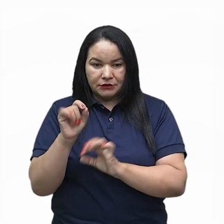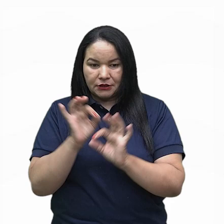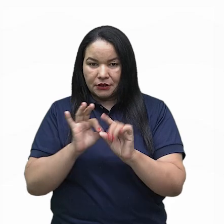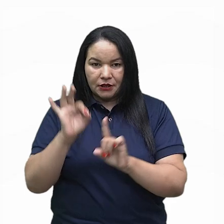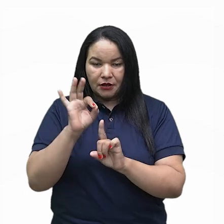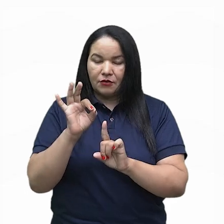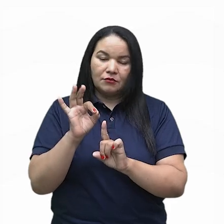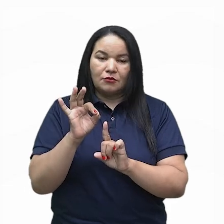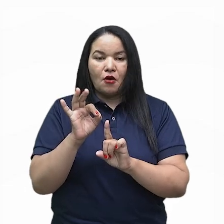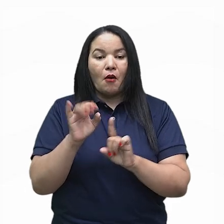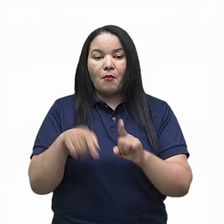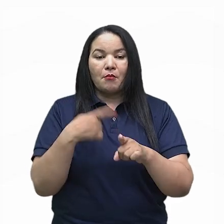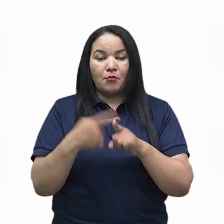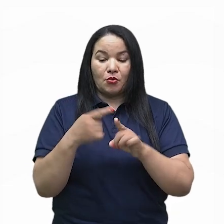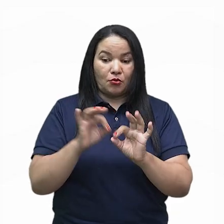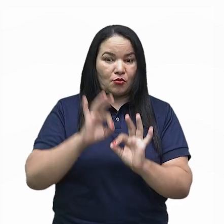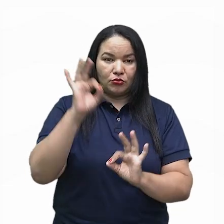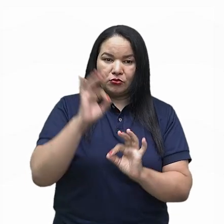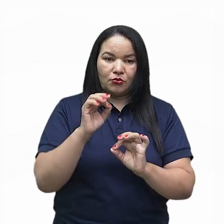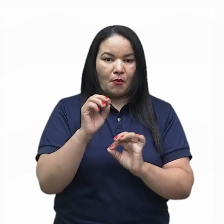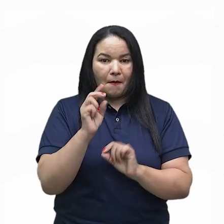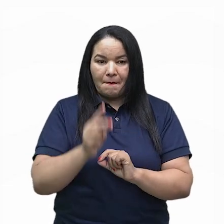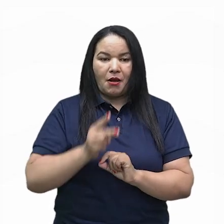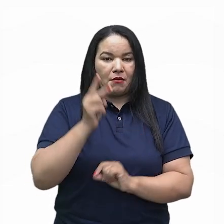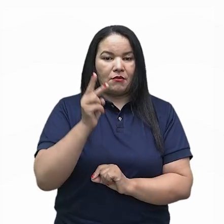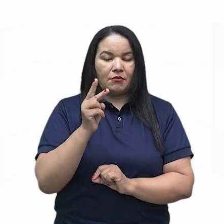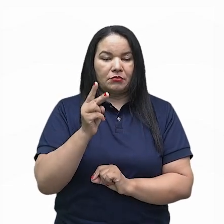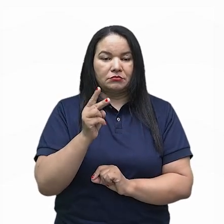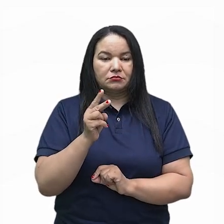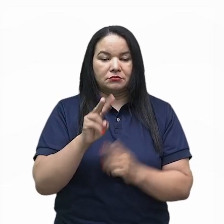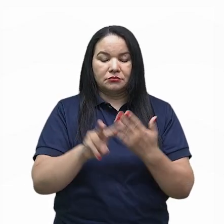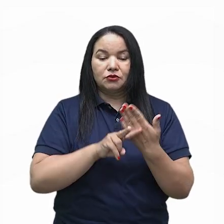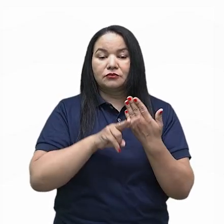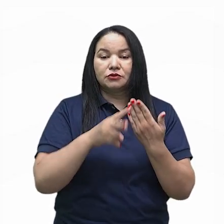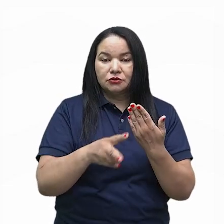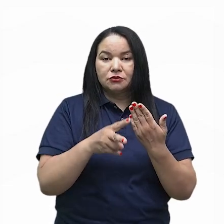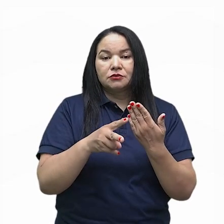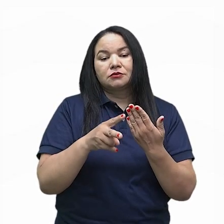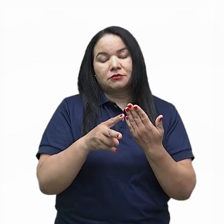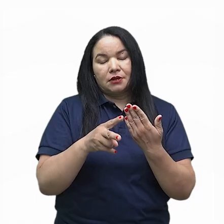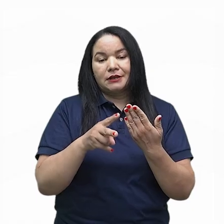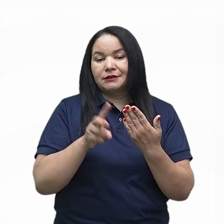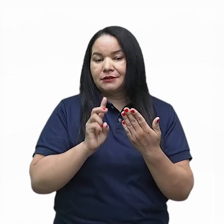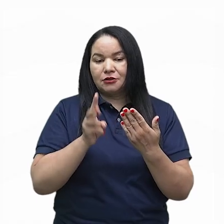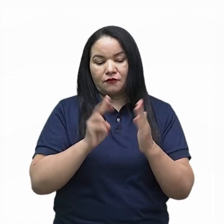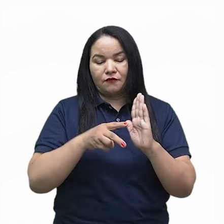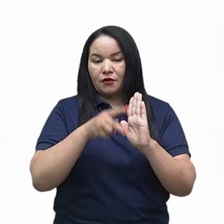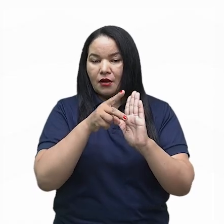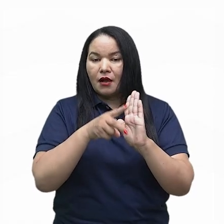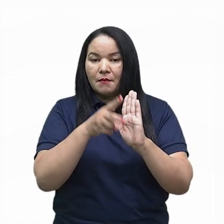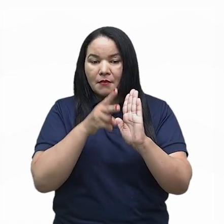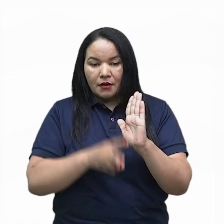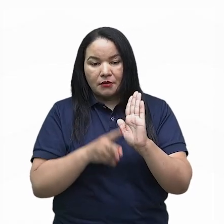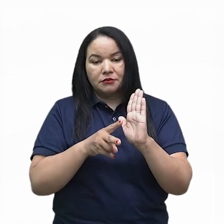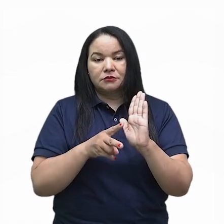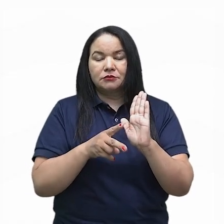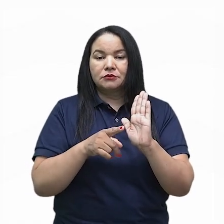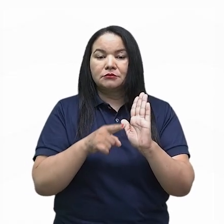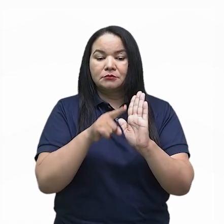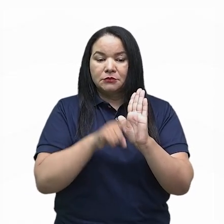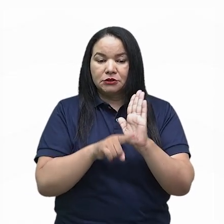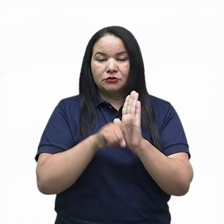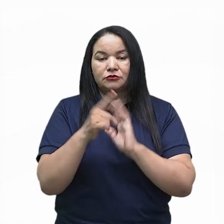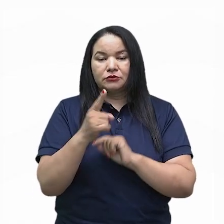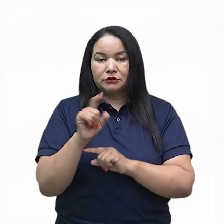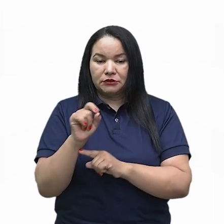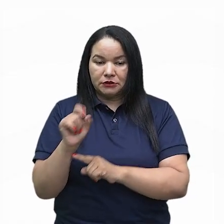a altitude é maior, então, consequentemente, a água vai ferver abaixo, né? de 100 graus Celsius, ok?